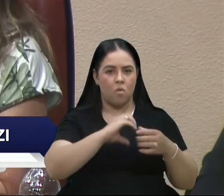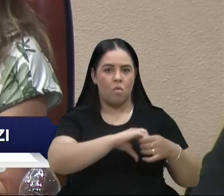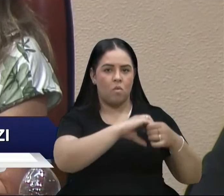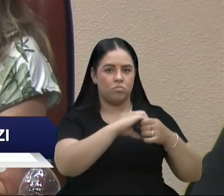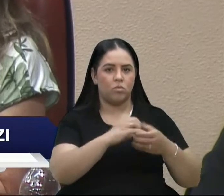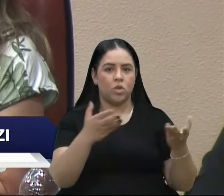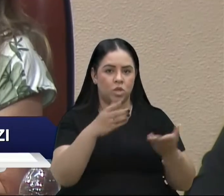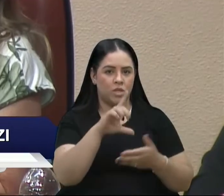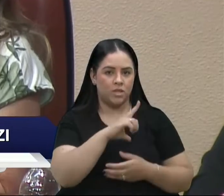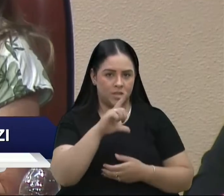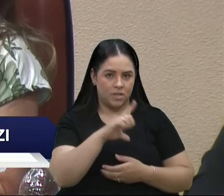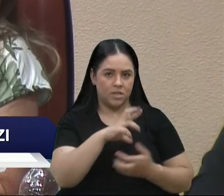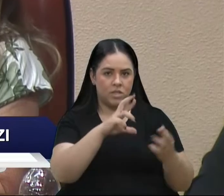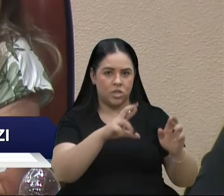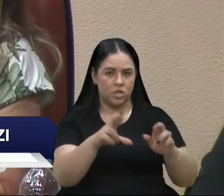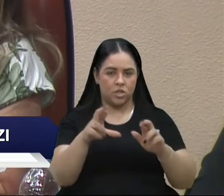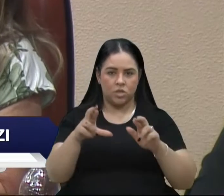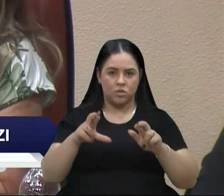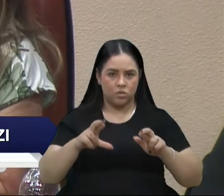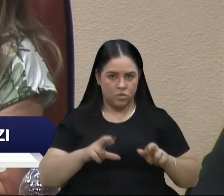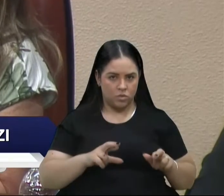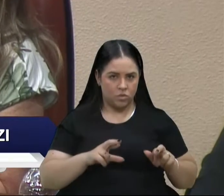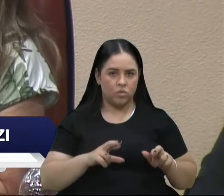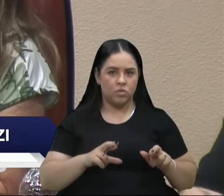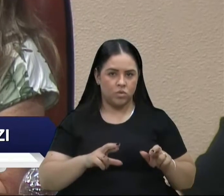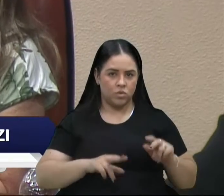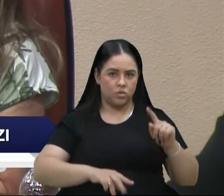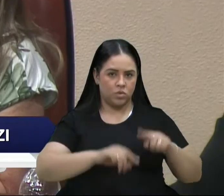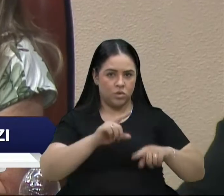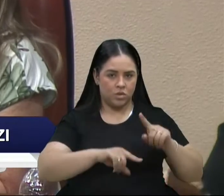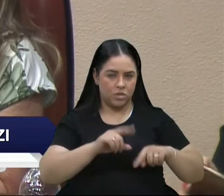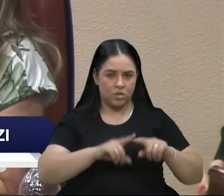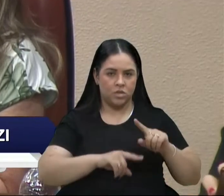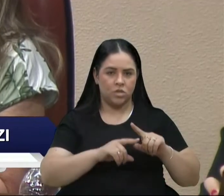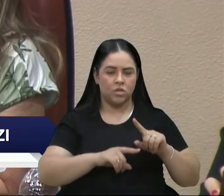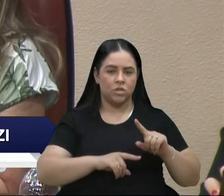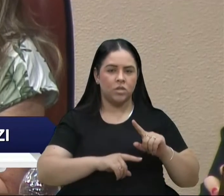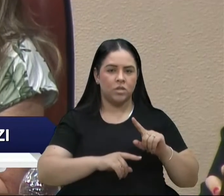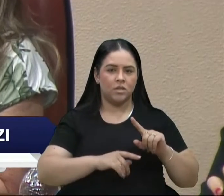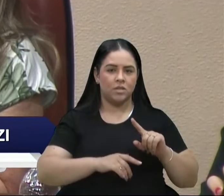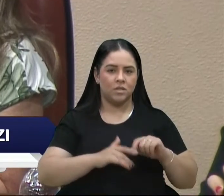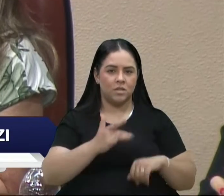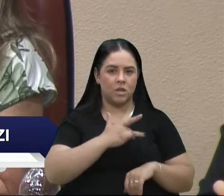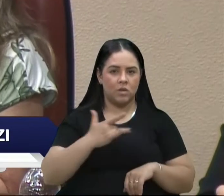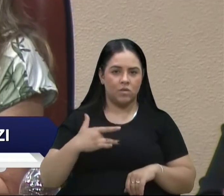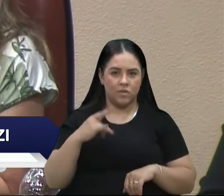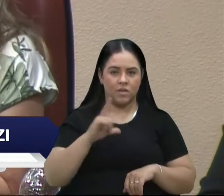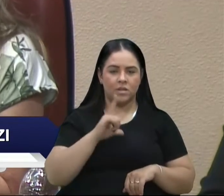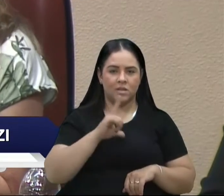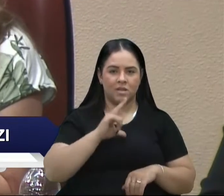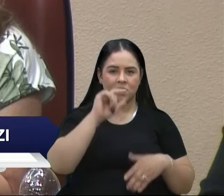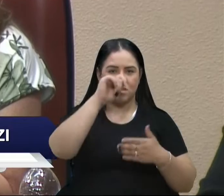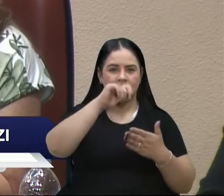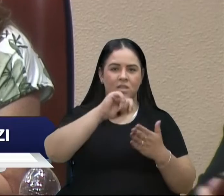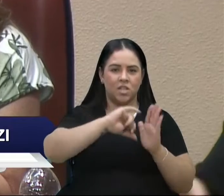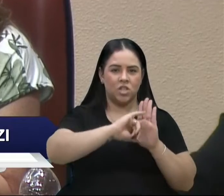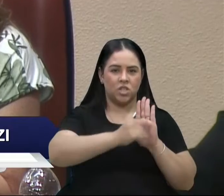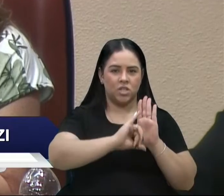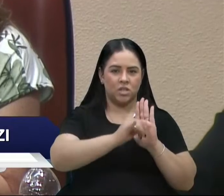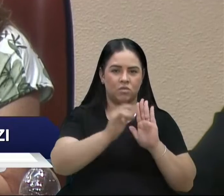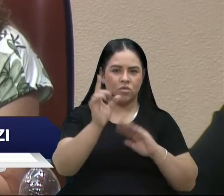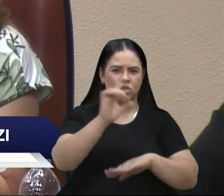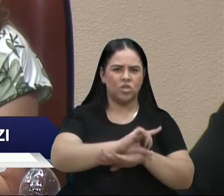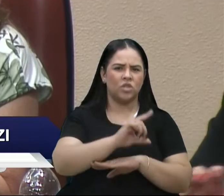já existe a nível regional um consórcio de serviços de saúde. Haverá um chamamento público, se eu não me engano, dia